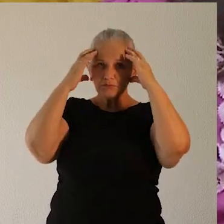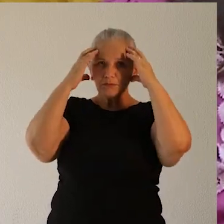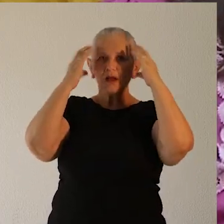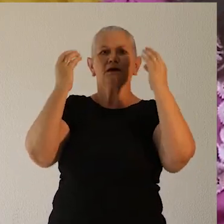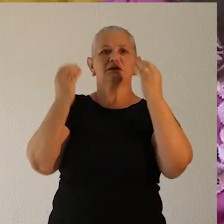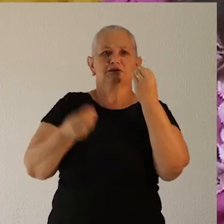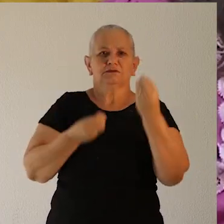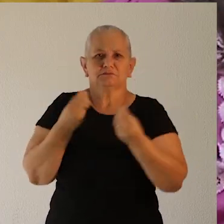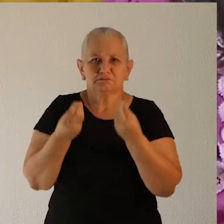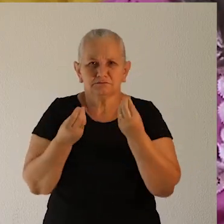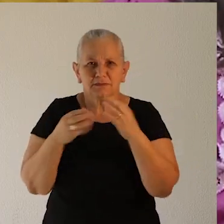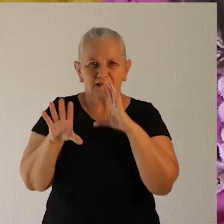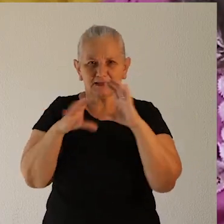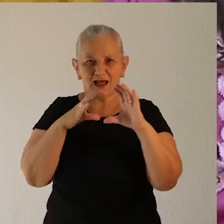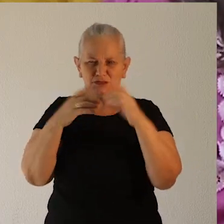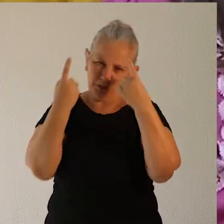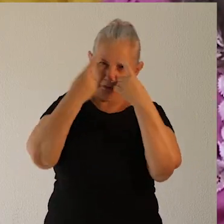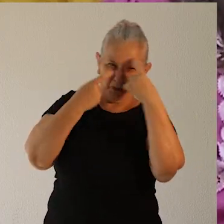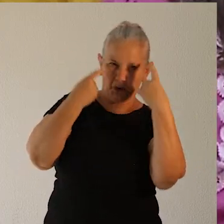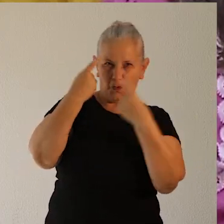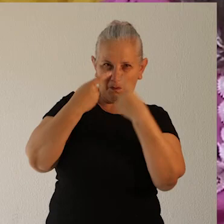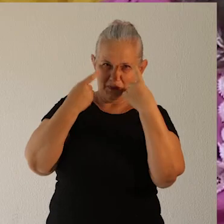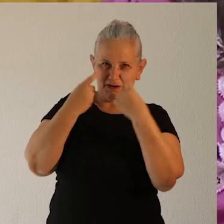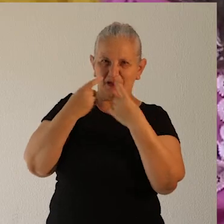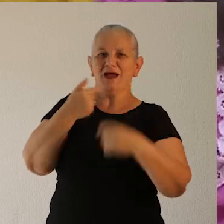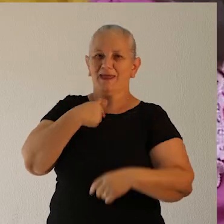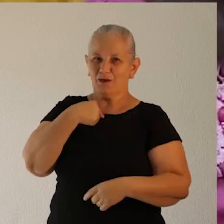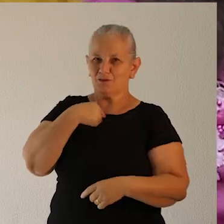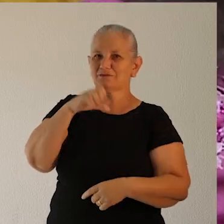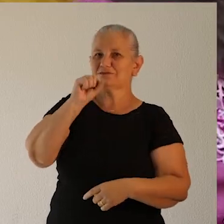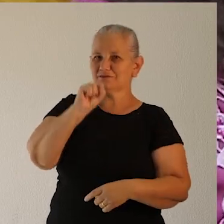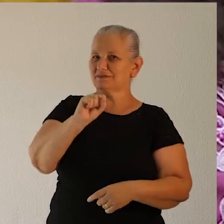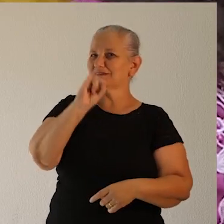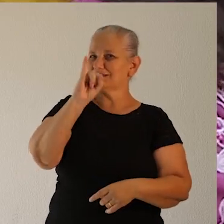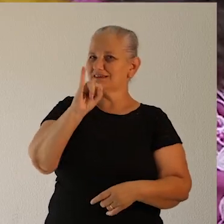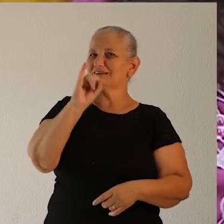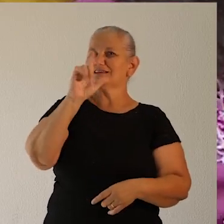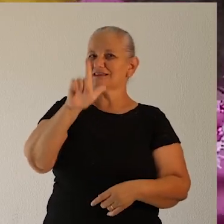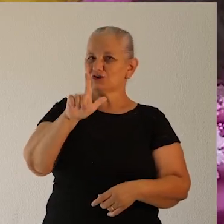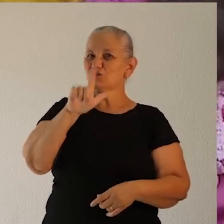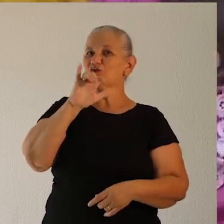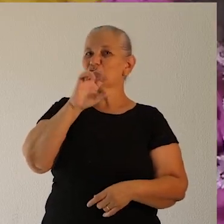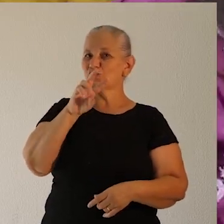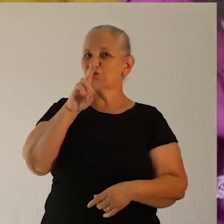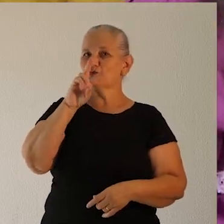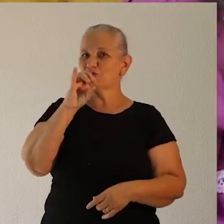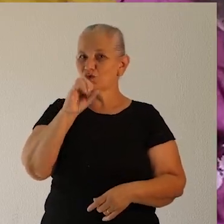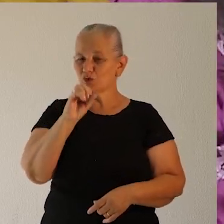funde e não se preocupa. Silvio Cuca. Muito legal, né?